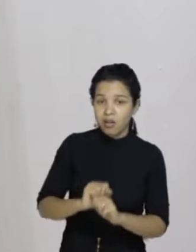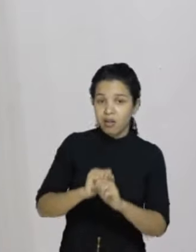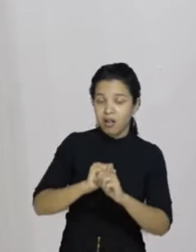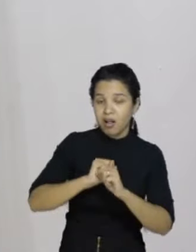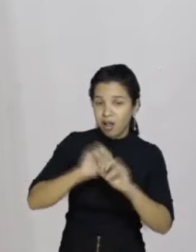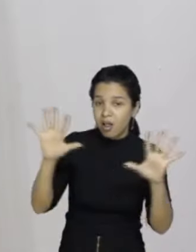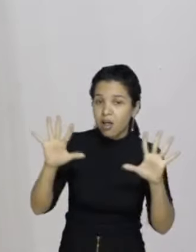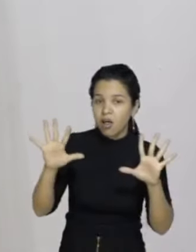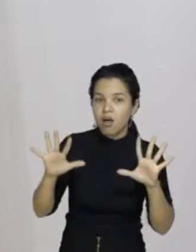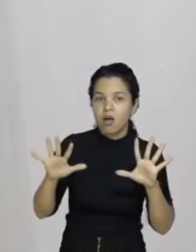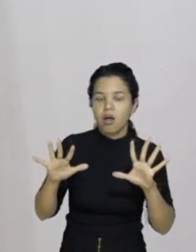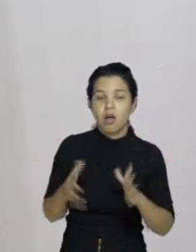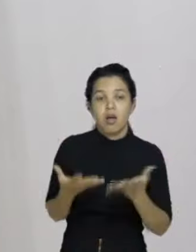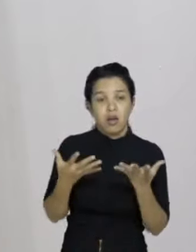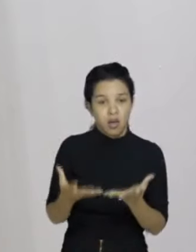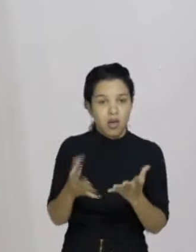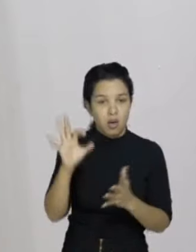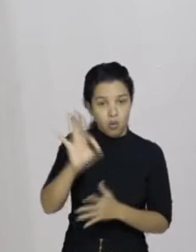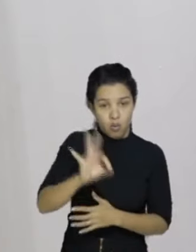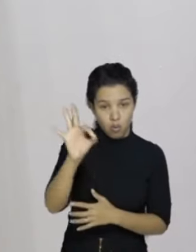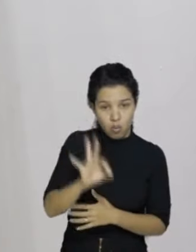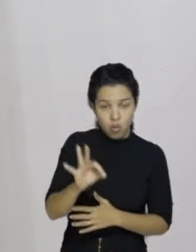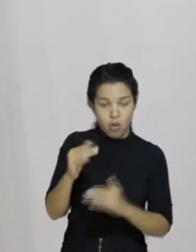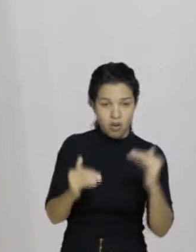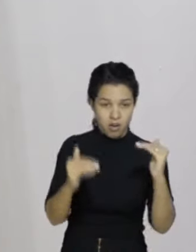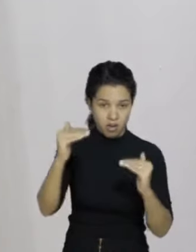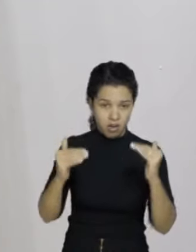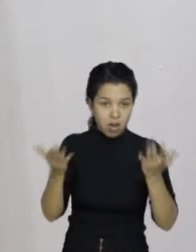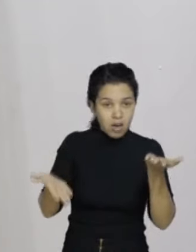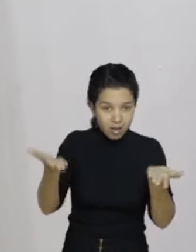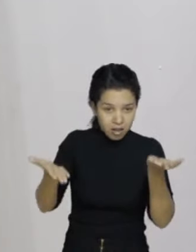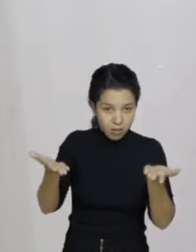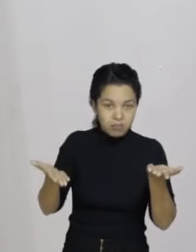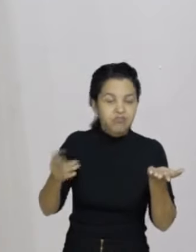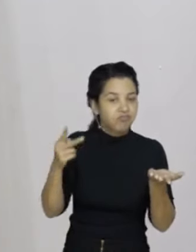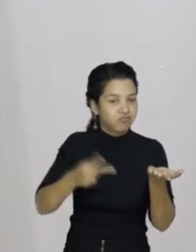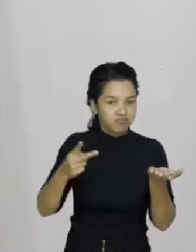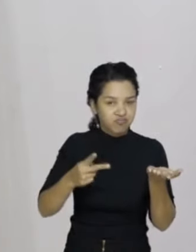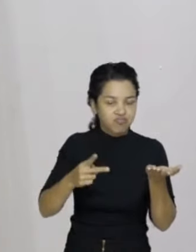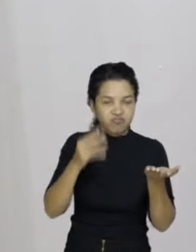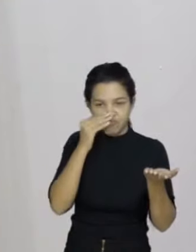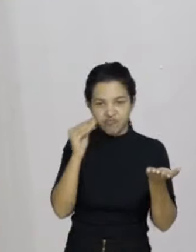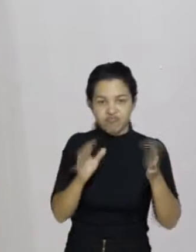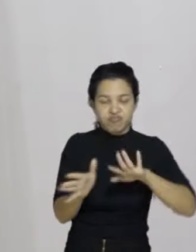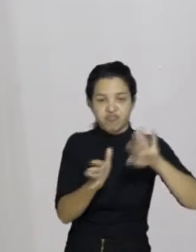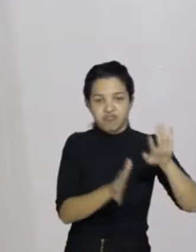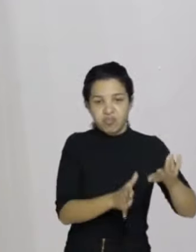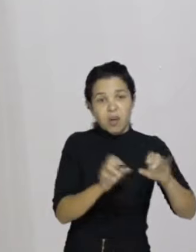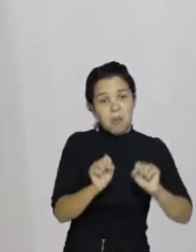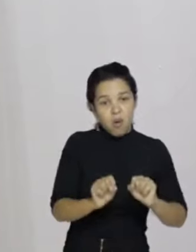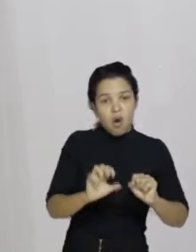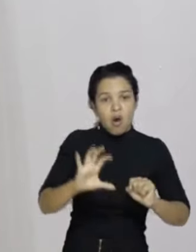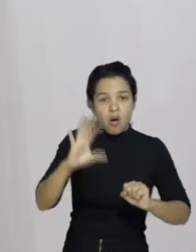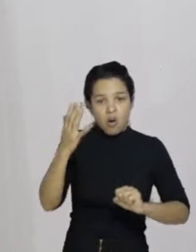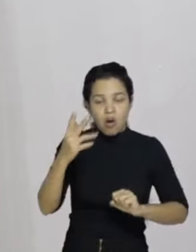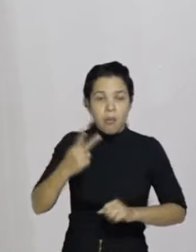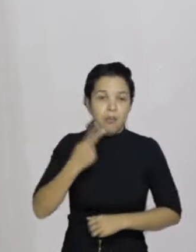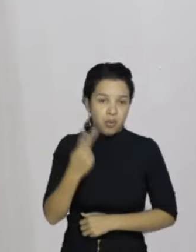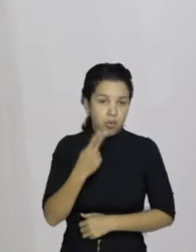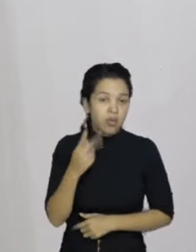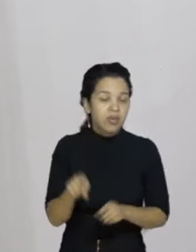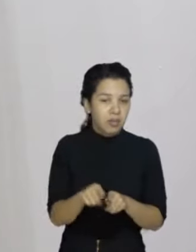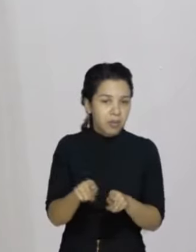está em segundo plano totalmente sujeita a conveniências políticas e ao populismo de